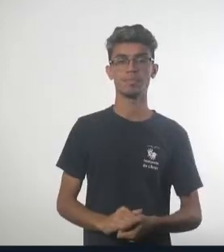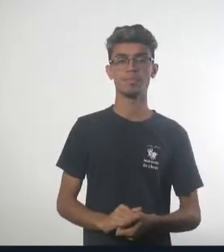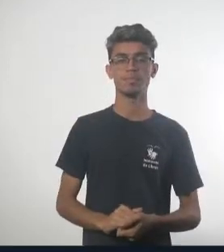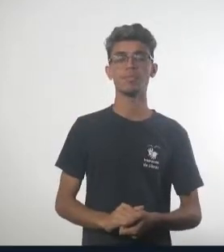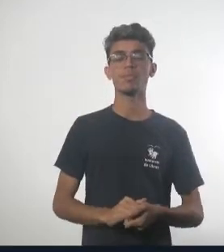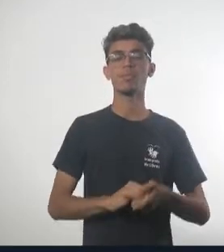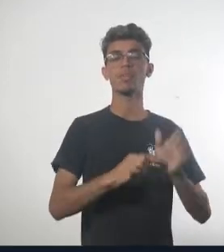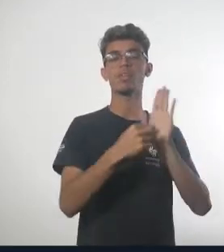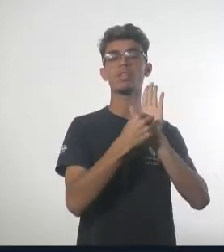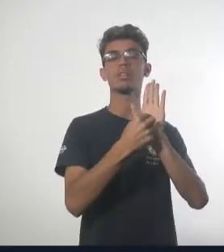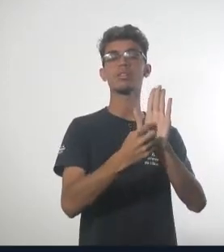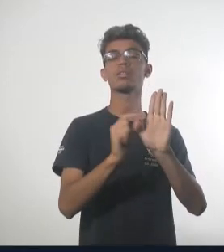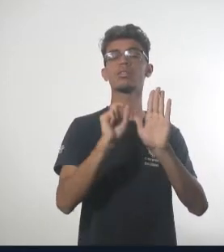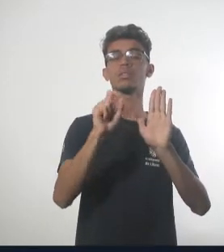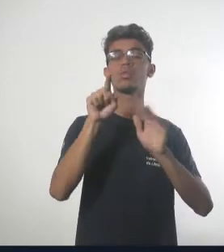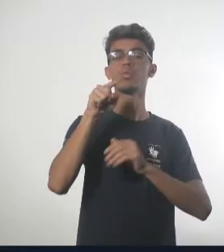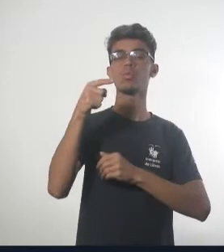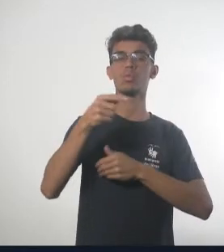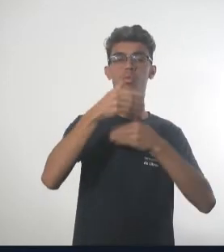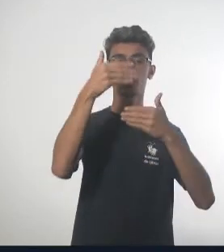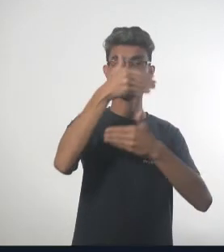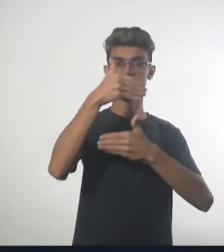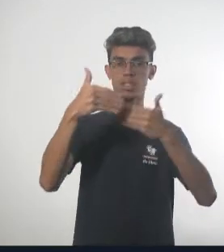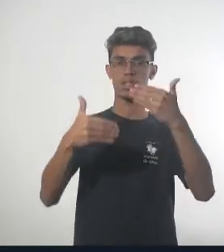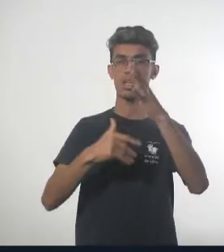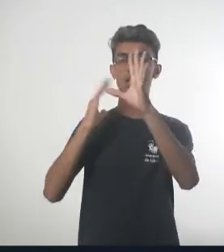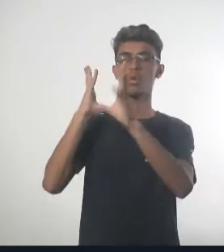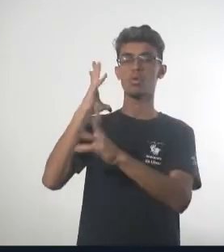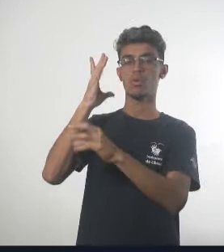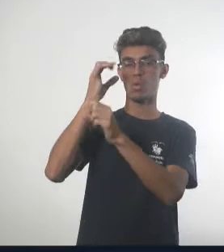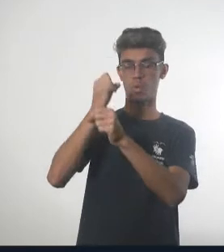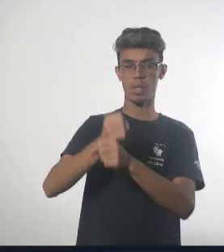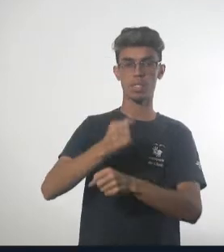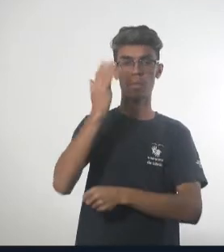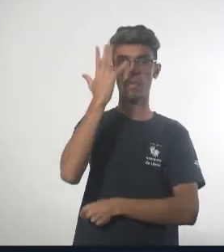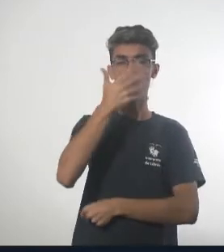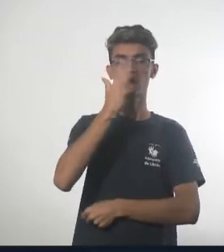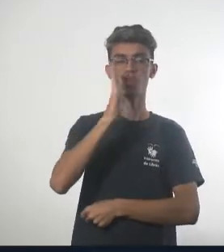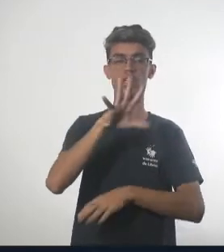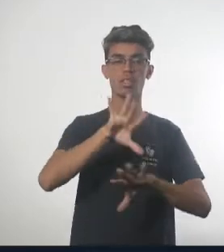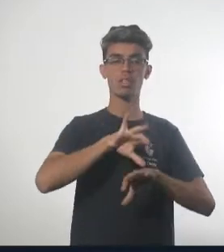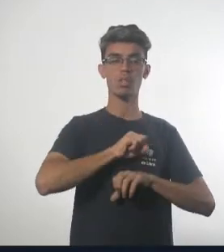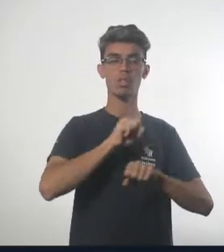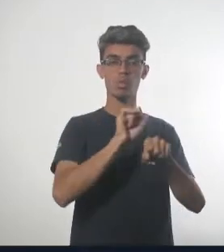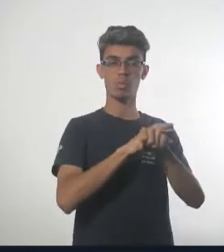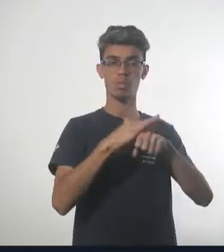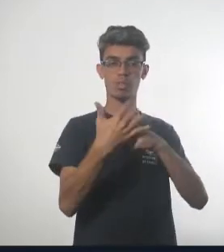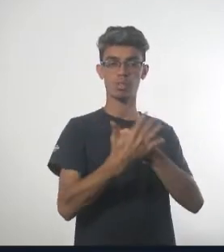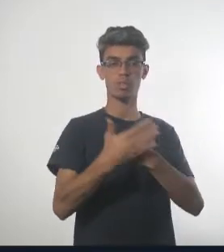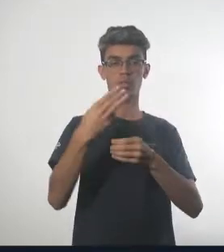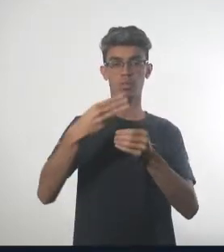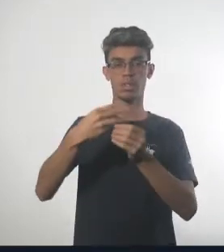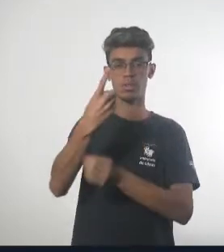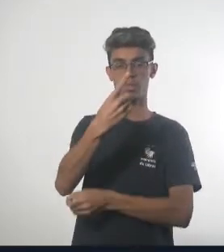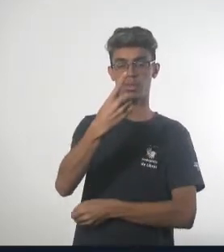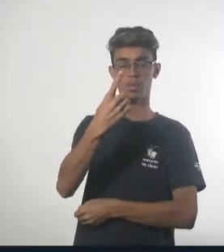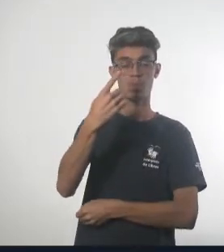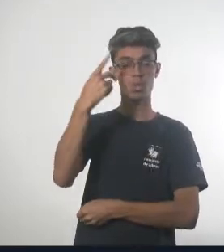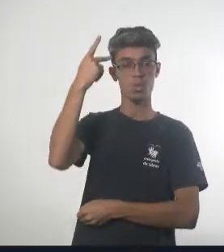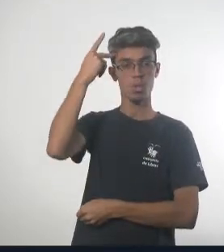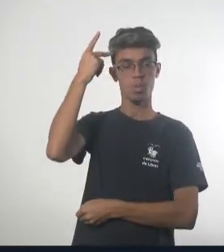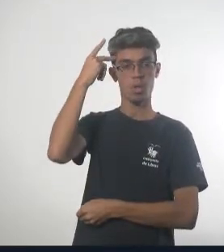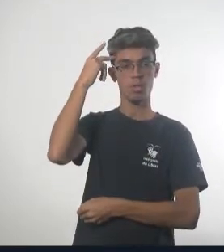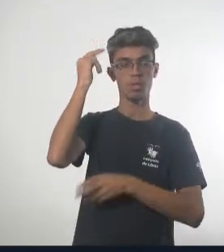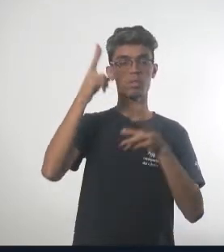Destacamos para vocês, no próximo slide, o total de casos confirmados de Covid-19 no município de São Paulo, onde nós podemos